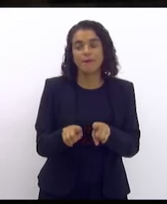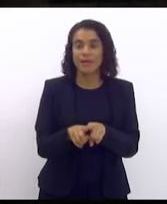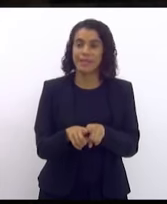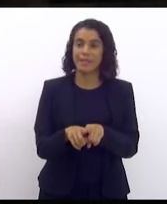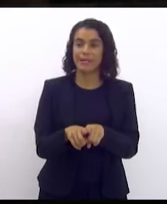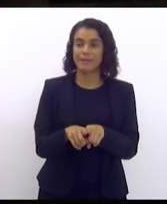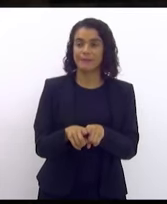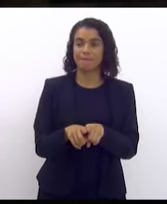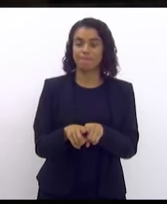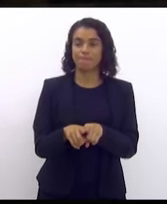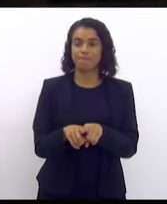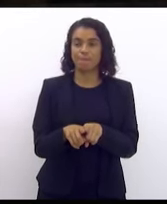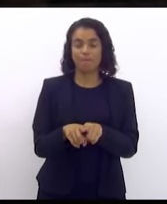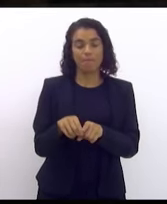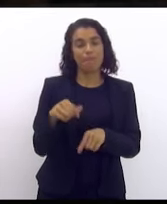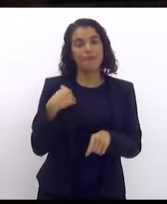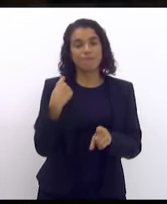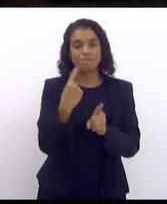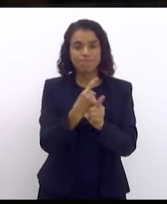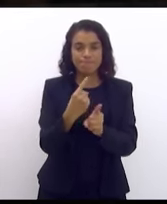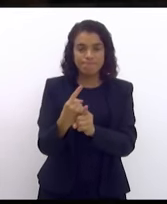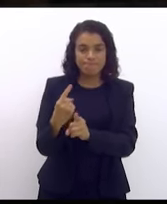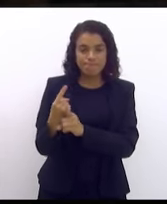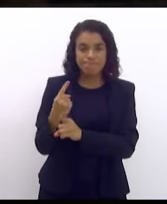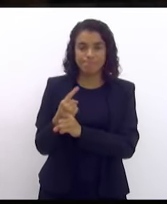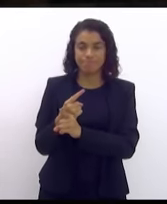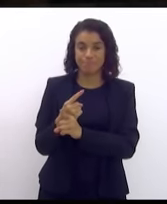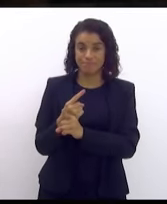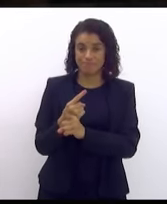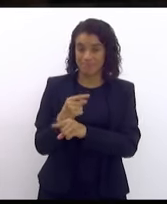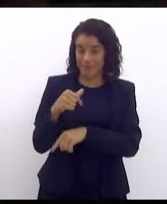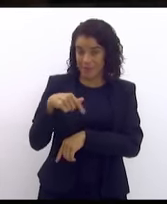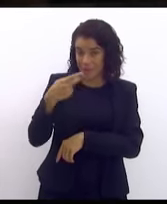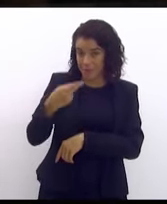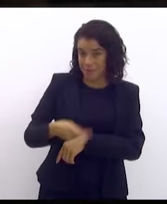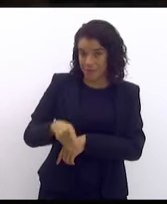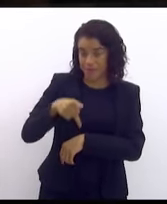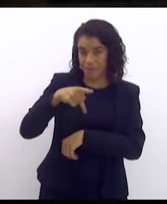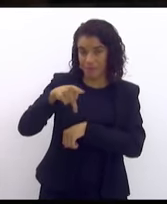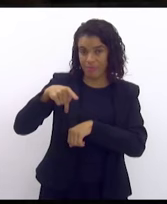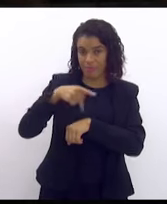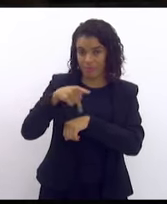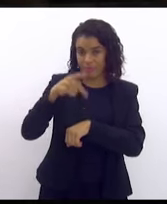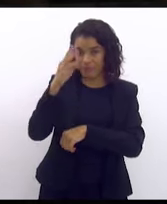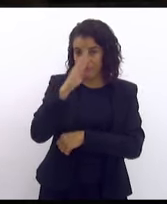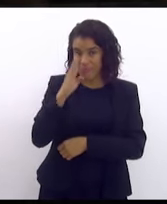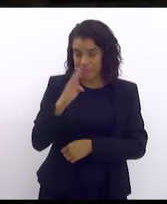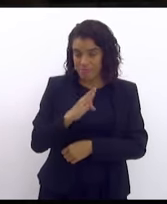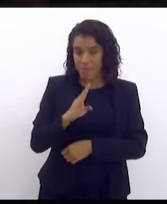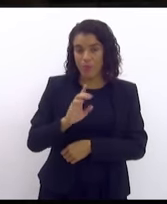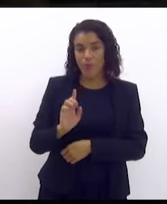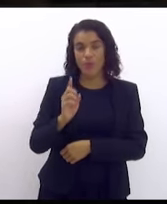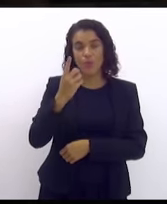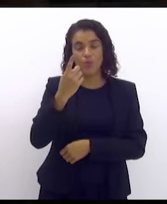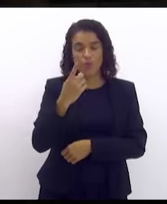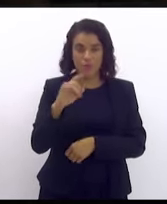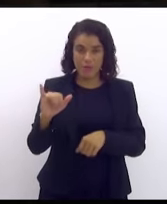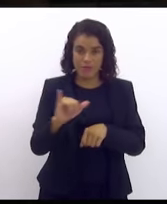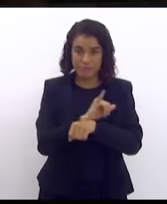até se verifica que nesse país uma das saídas